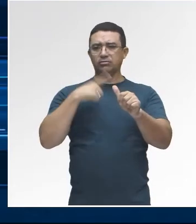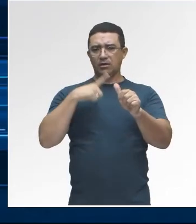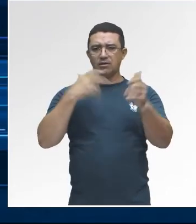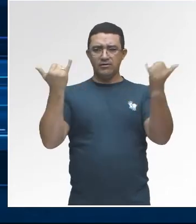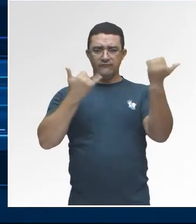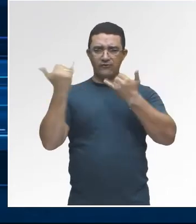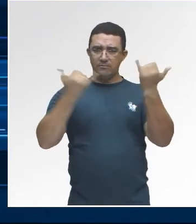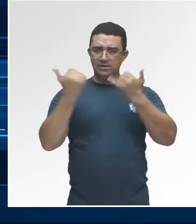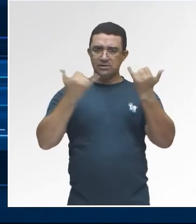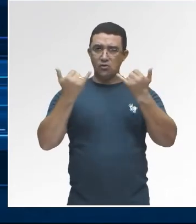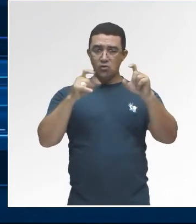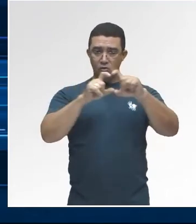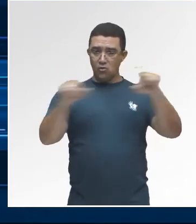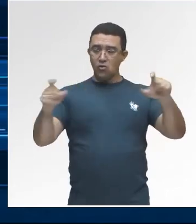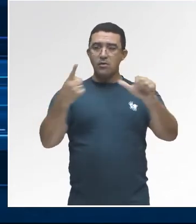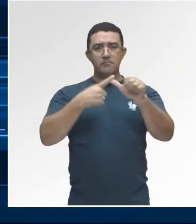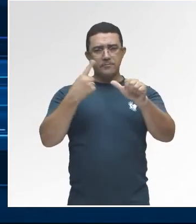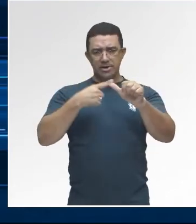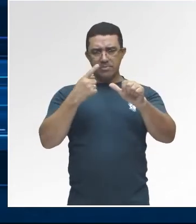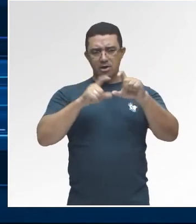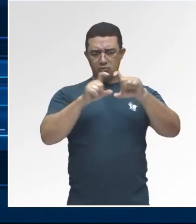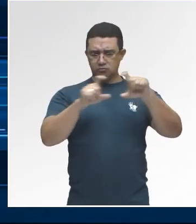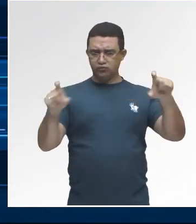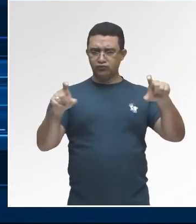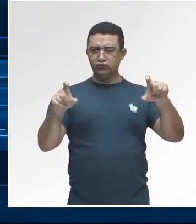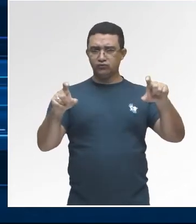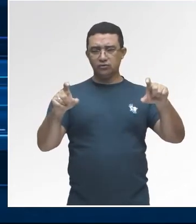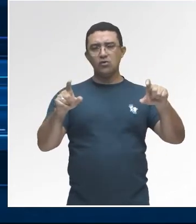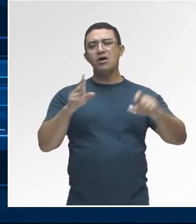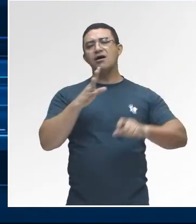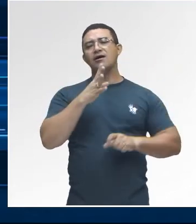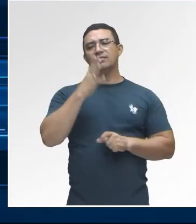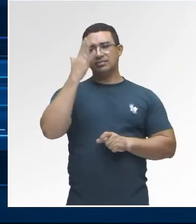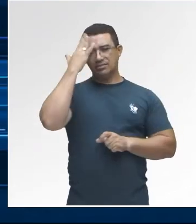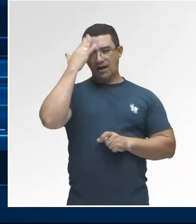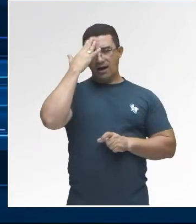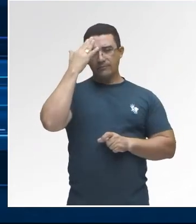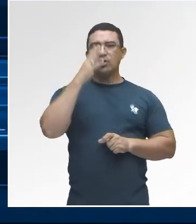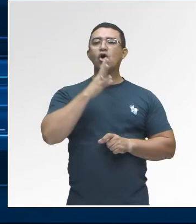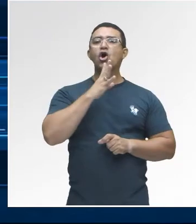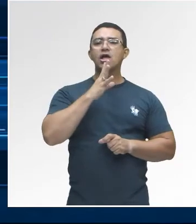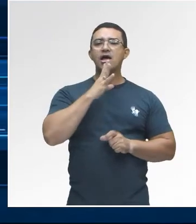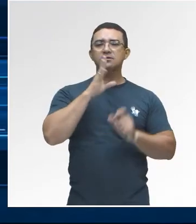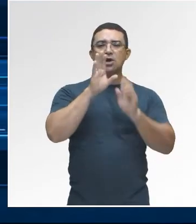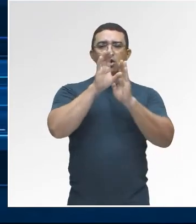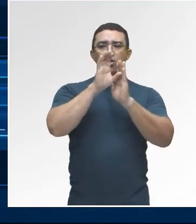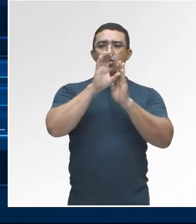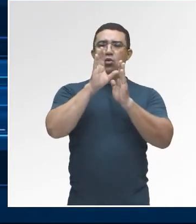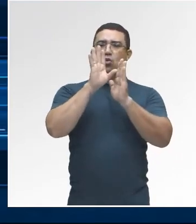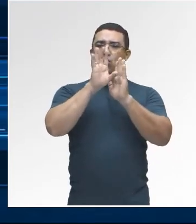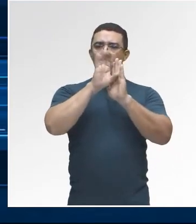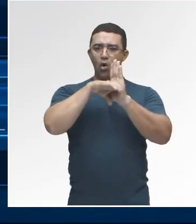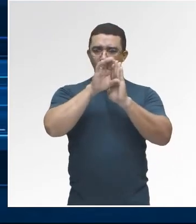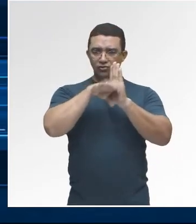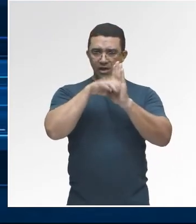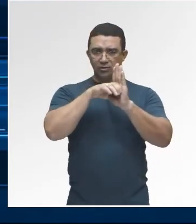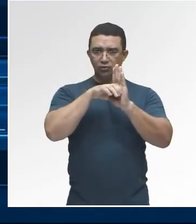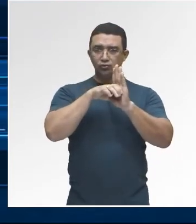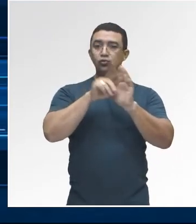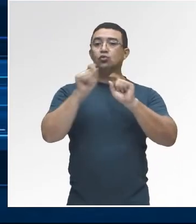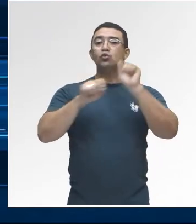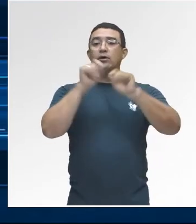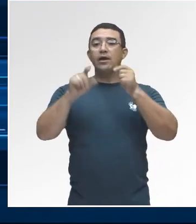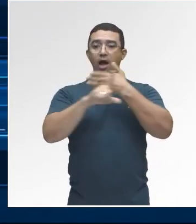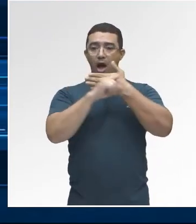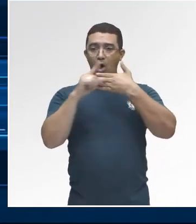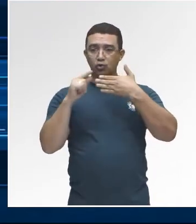uma olhada no primeiro parágrafo ou nos dois primeiros parágrafos, você já vai ter uma ideia sobre o que aquele autor quer